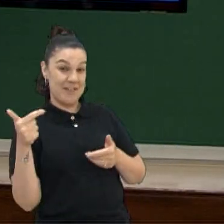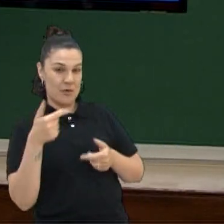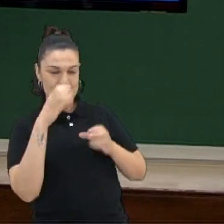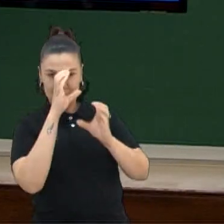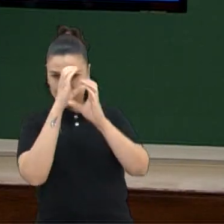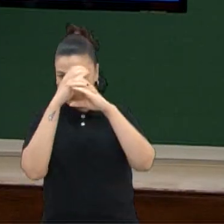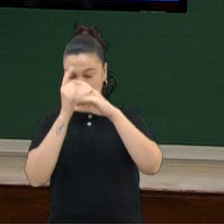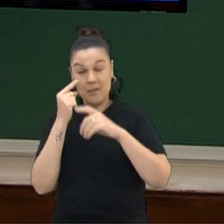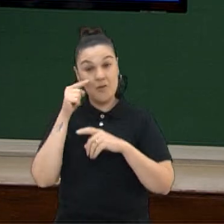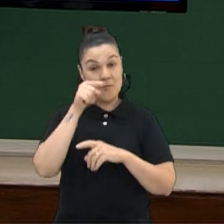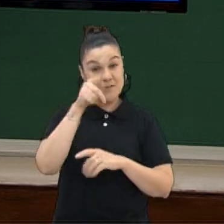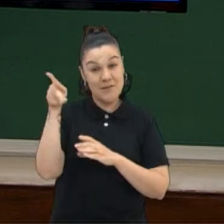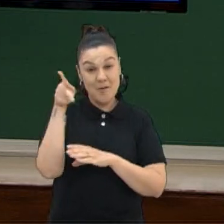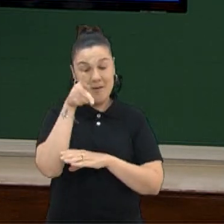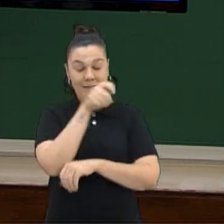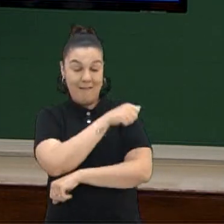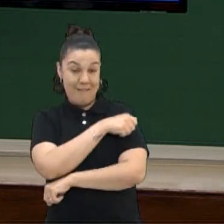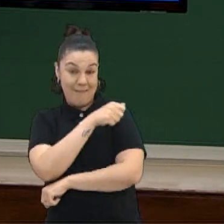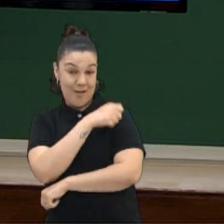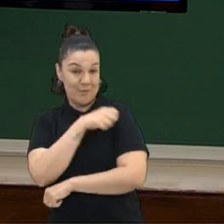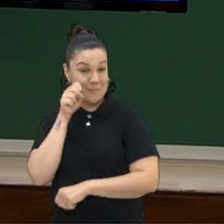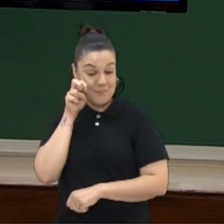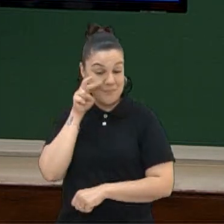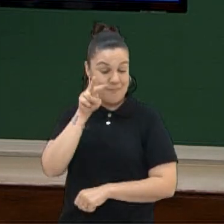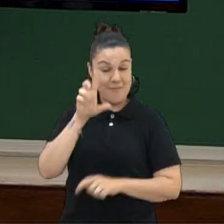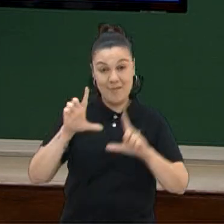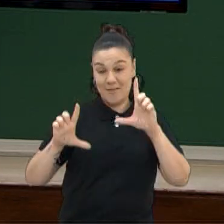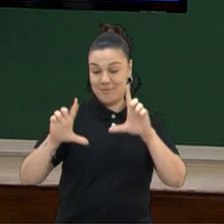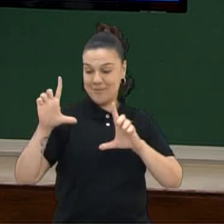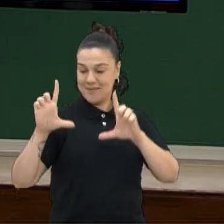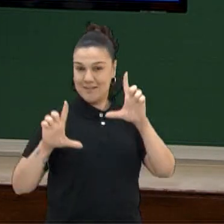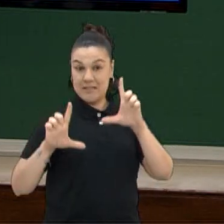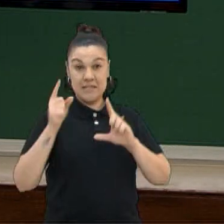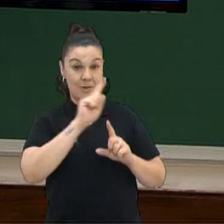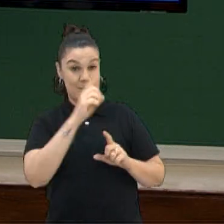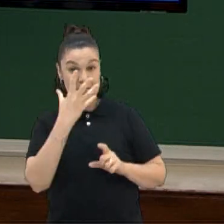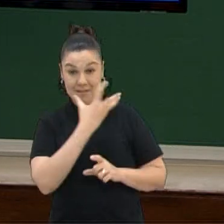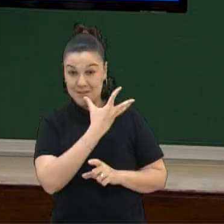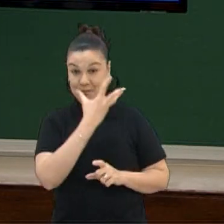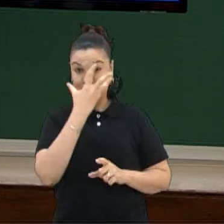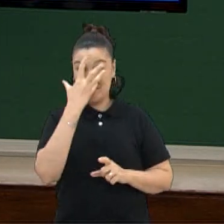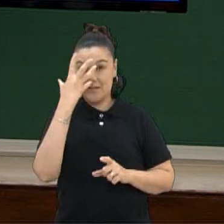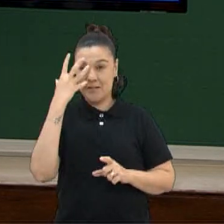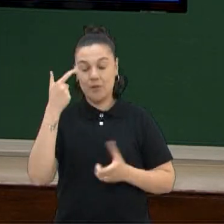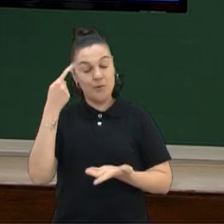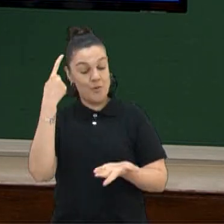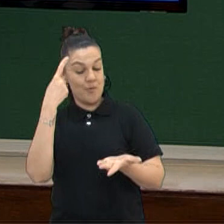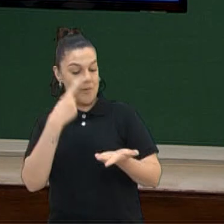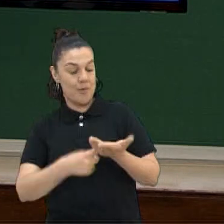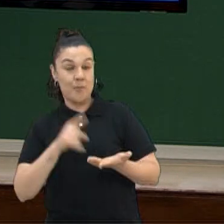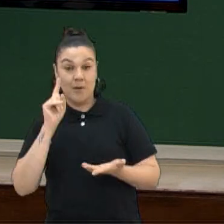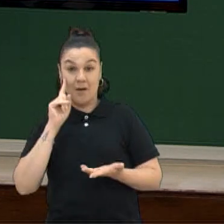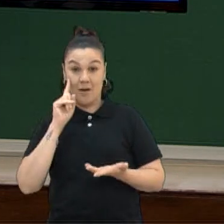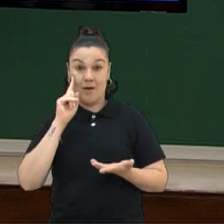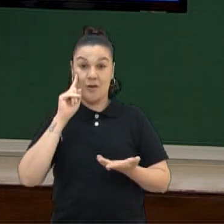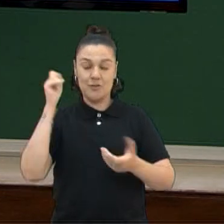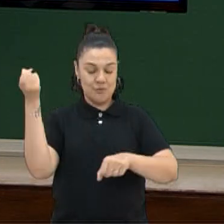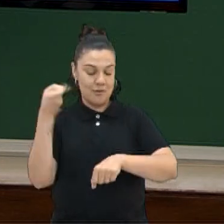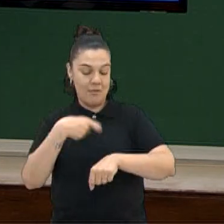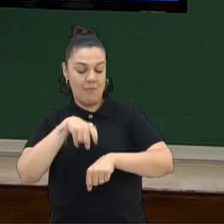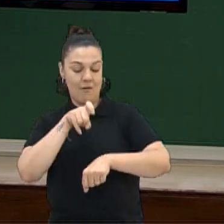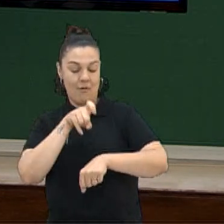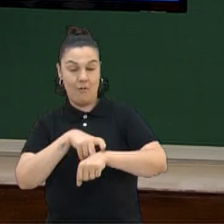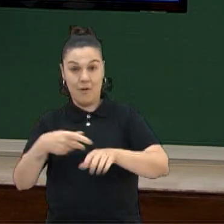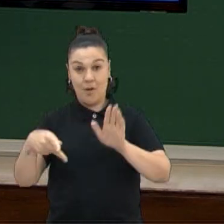Para você, aluno que está assistindo as aulas pela televisão, não esqueçam de agendar um dia e um